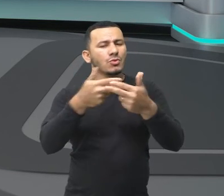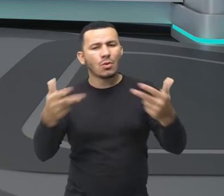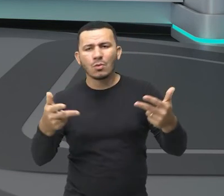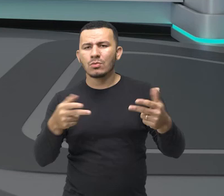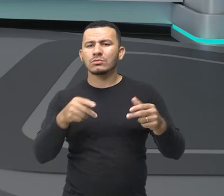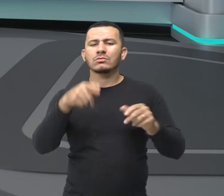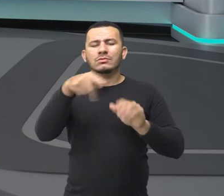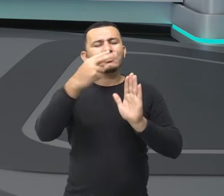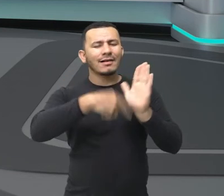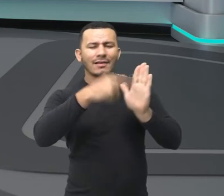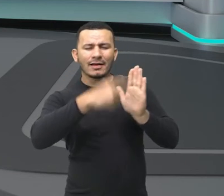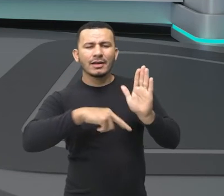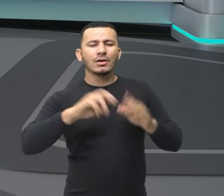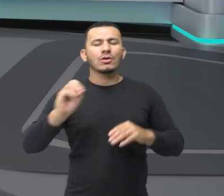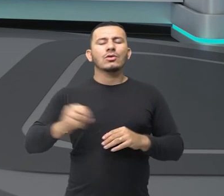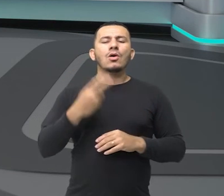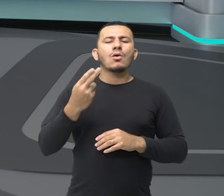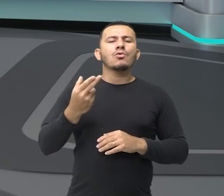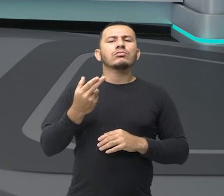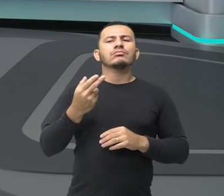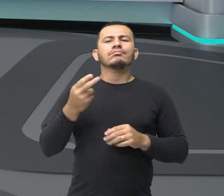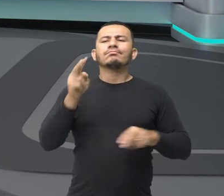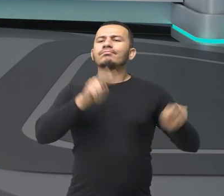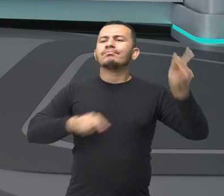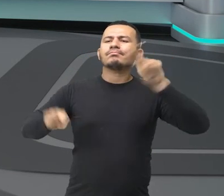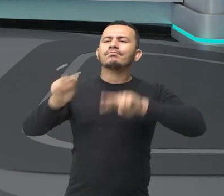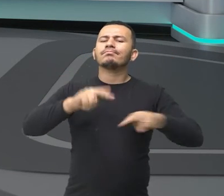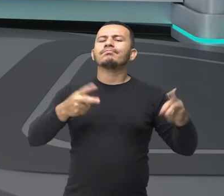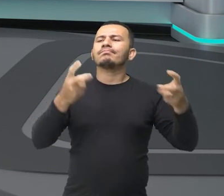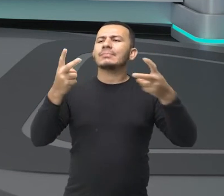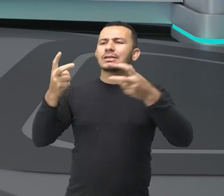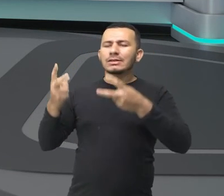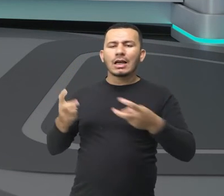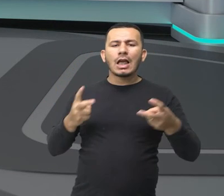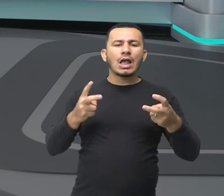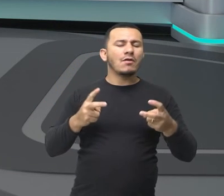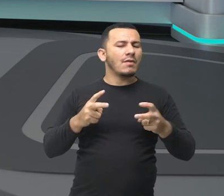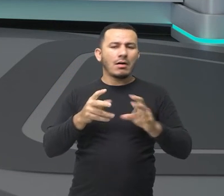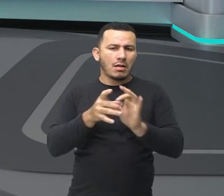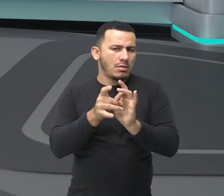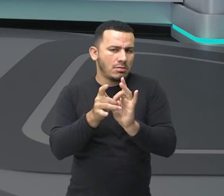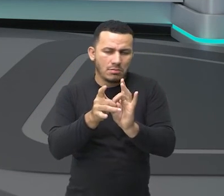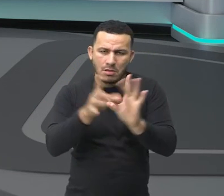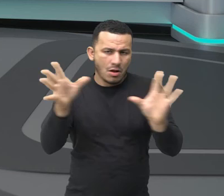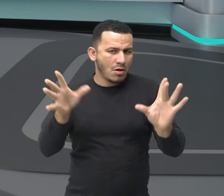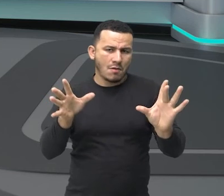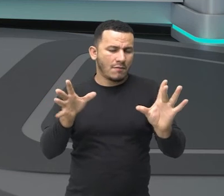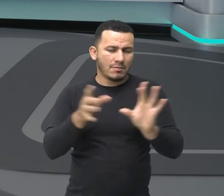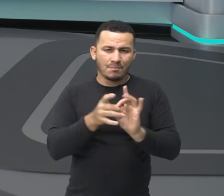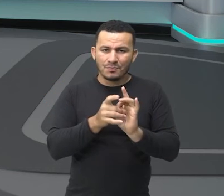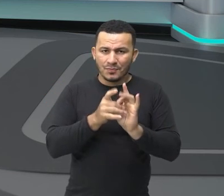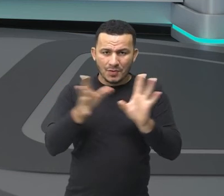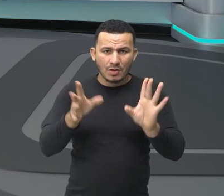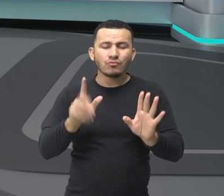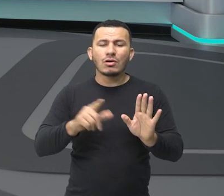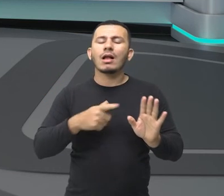lê, sobre as coisas que você observa ao seu redor, né? A liberdade de expressão faz parte